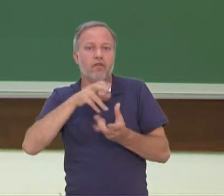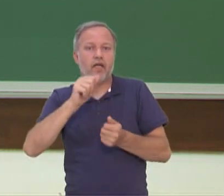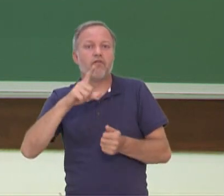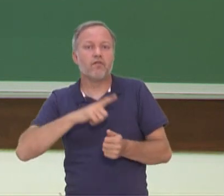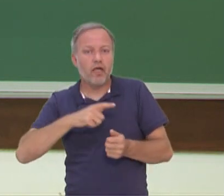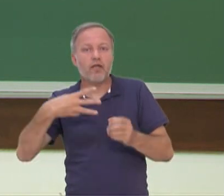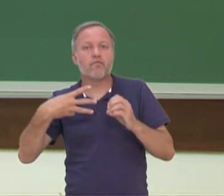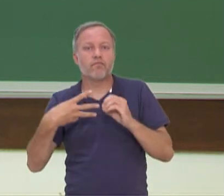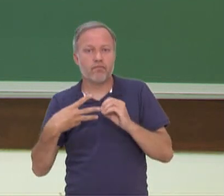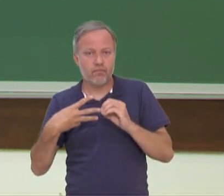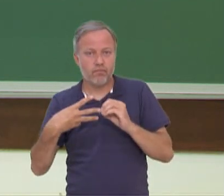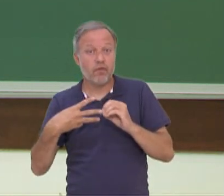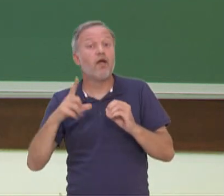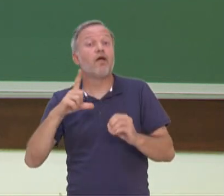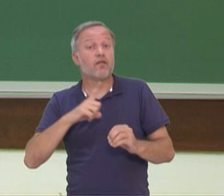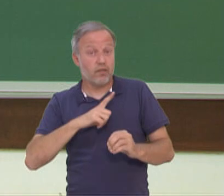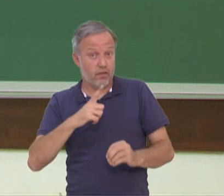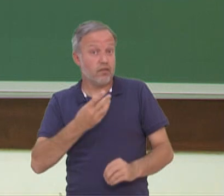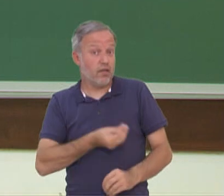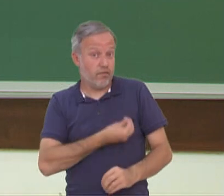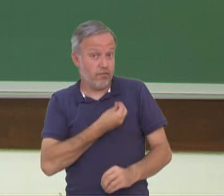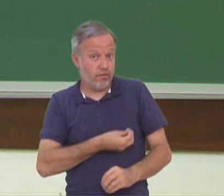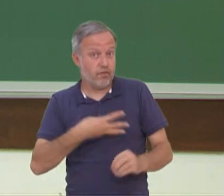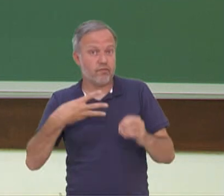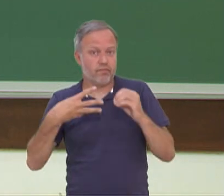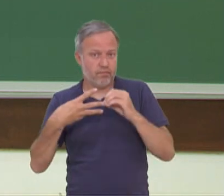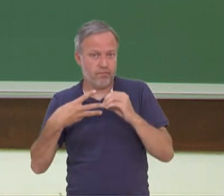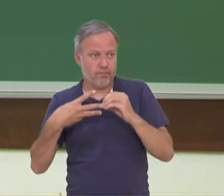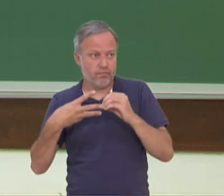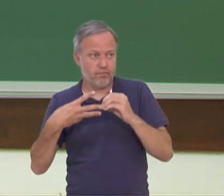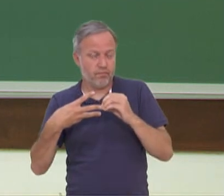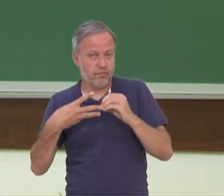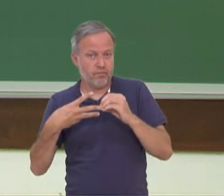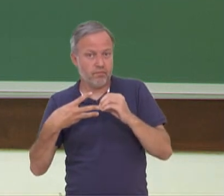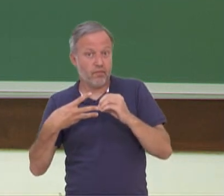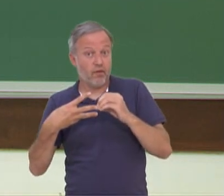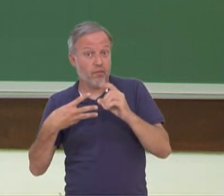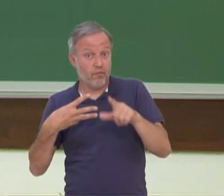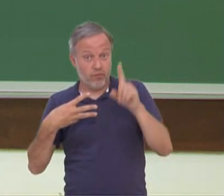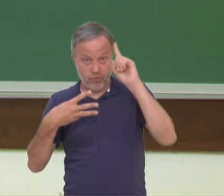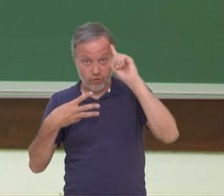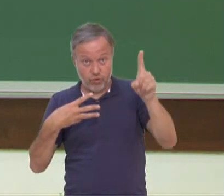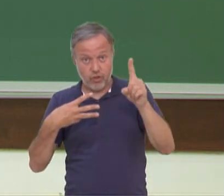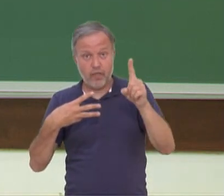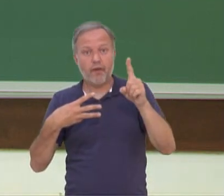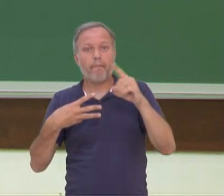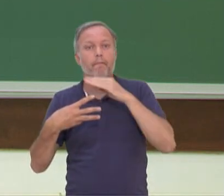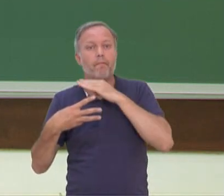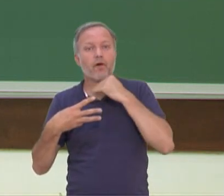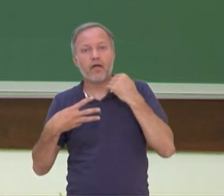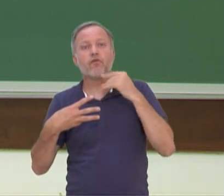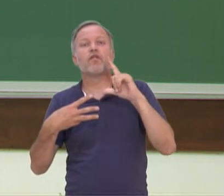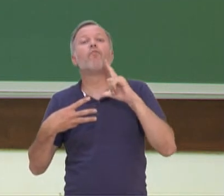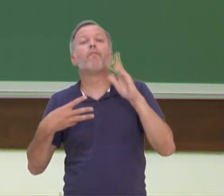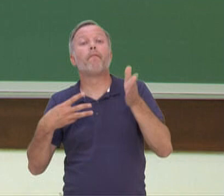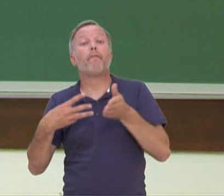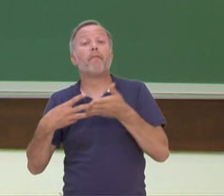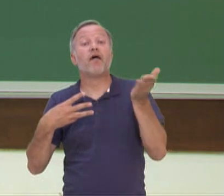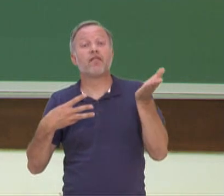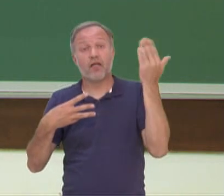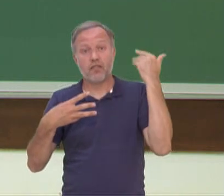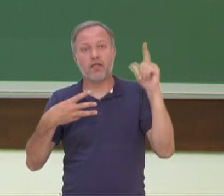Básico. Se é vivo, tem célula. Se é morto, então um dia já teve vivo e tem célula.